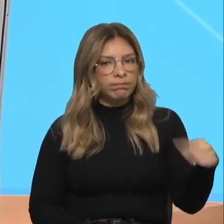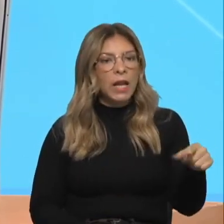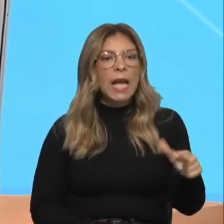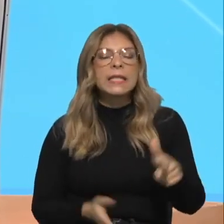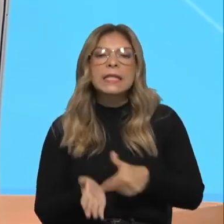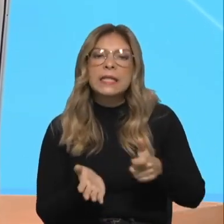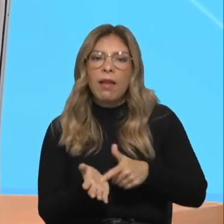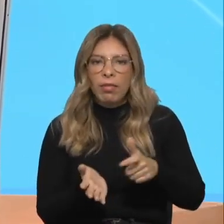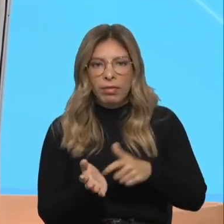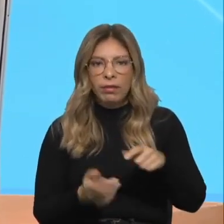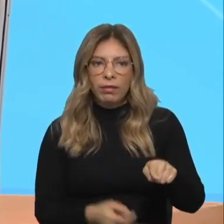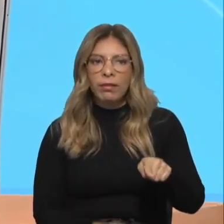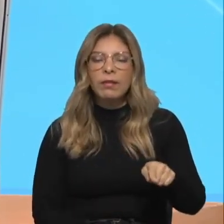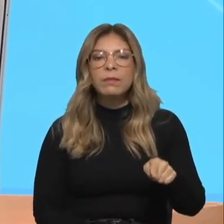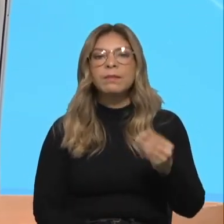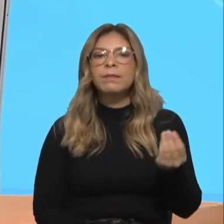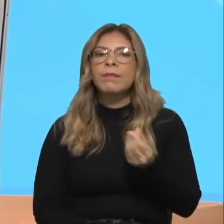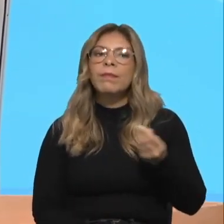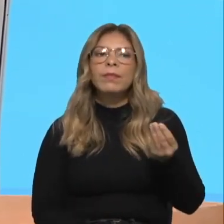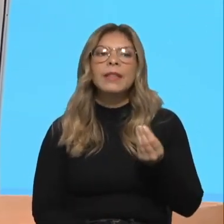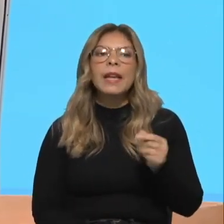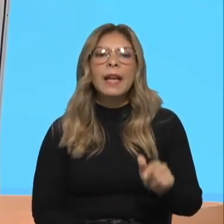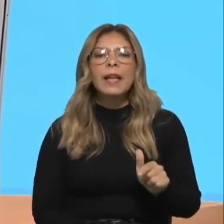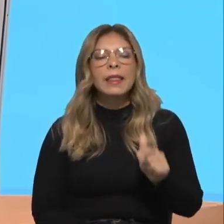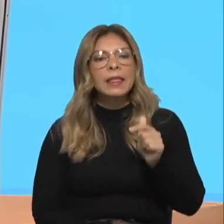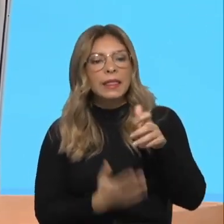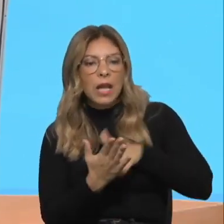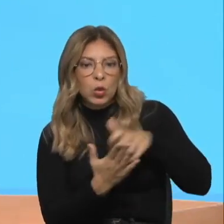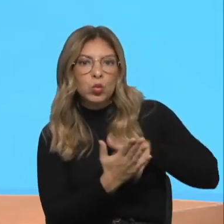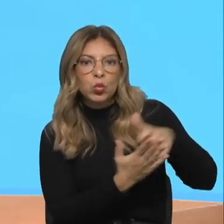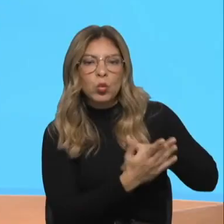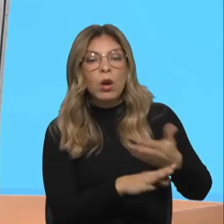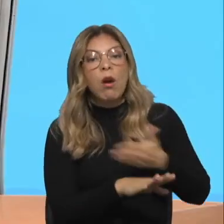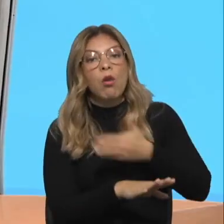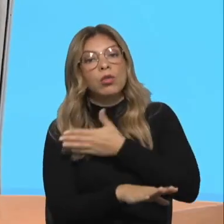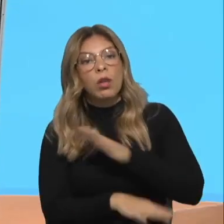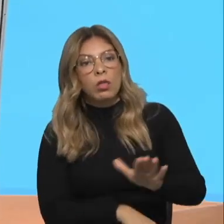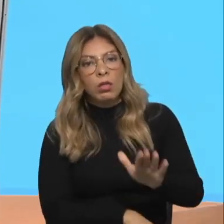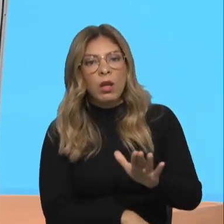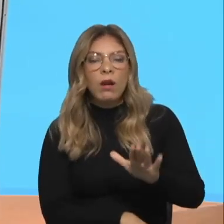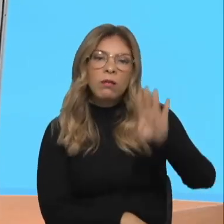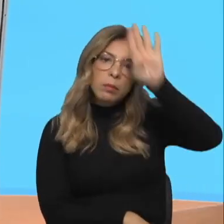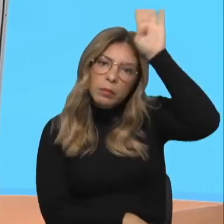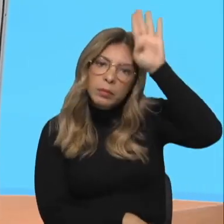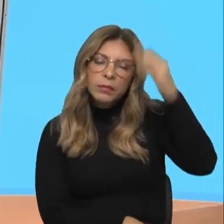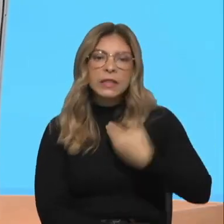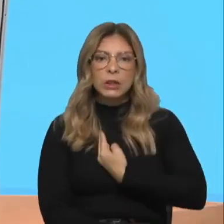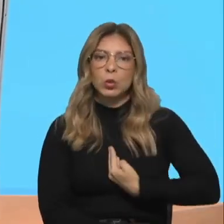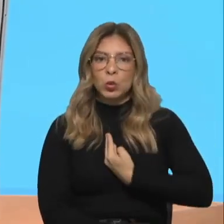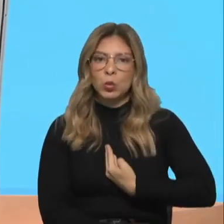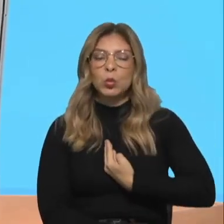necessidade. A grande parte destes textos foram escritos ainda no pontificado do Papa Francisco e, portanto, há aqui